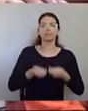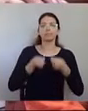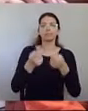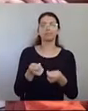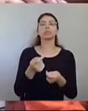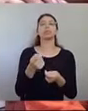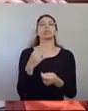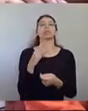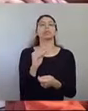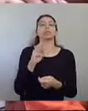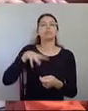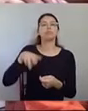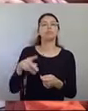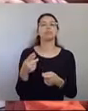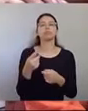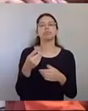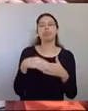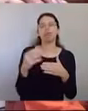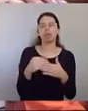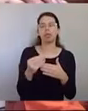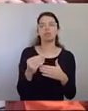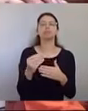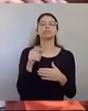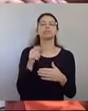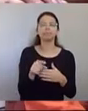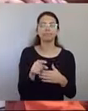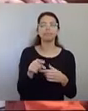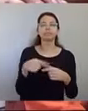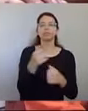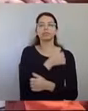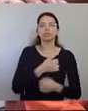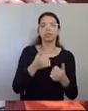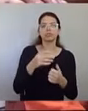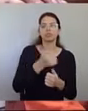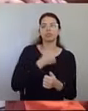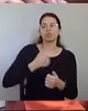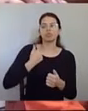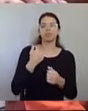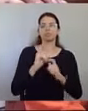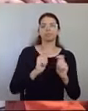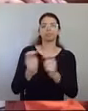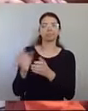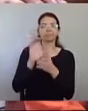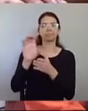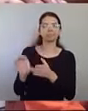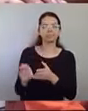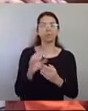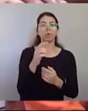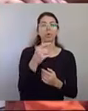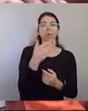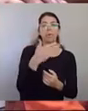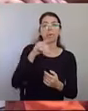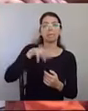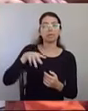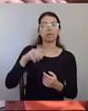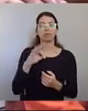dólares americanos e assistência técnica assegurados a dividir entre cidades vencedoras, com prémios de 1 milhão e 400 mil para as melhores